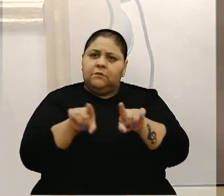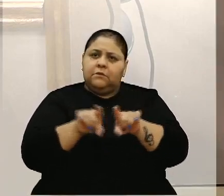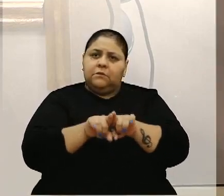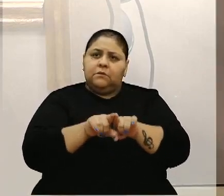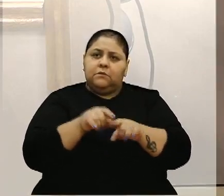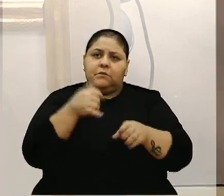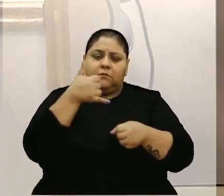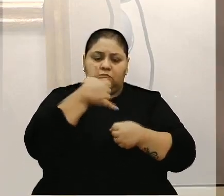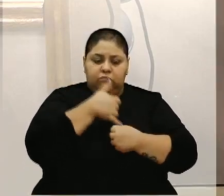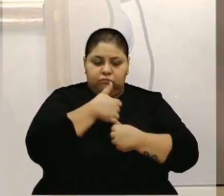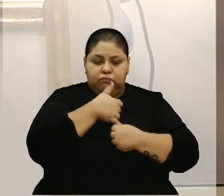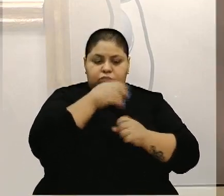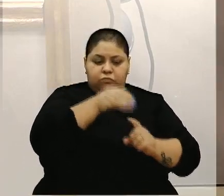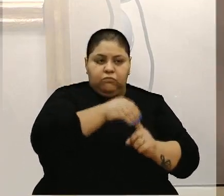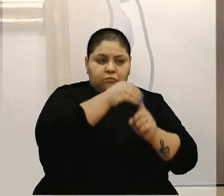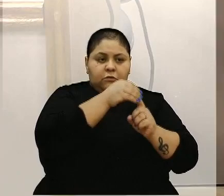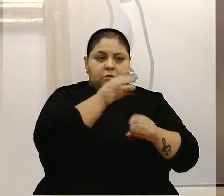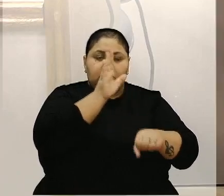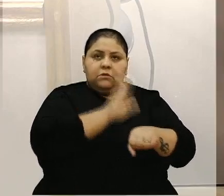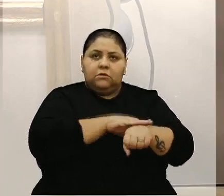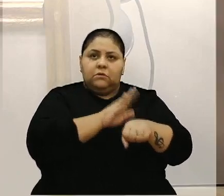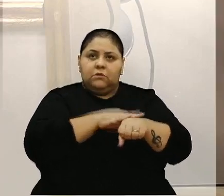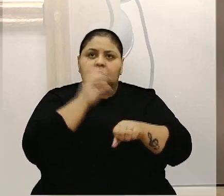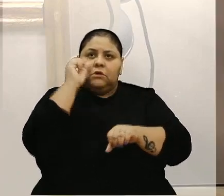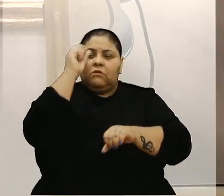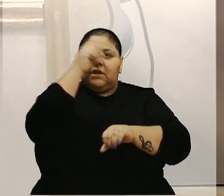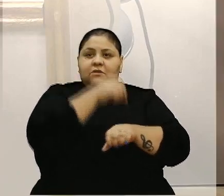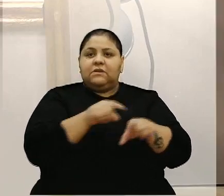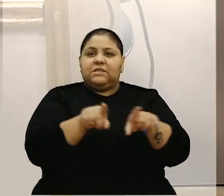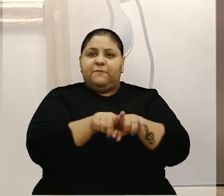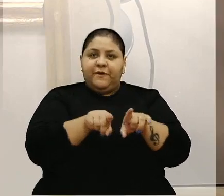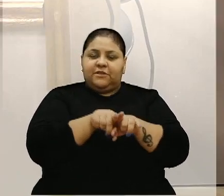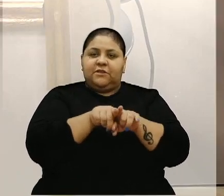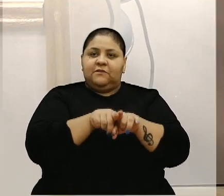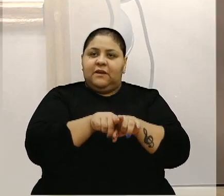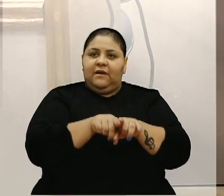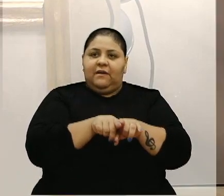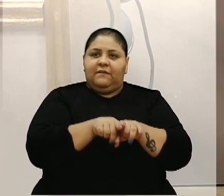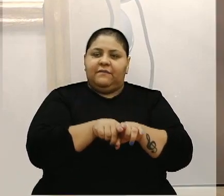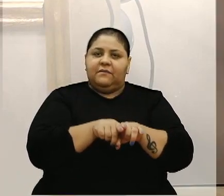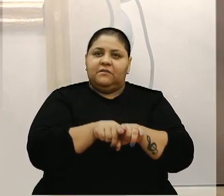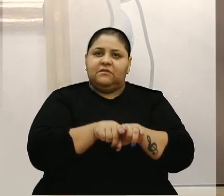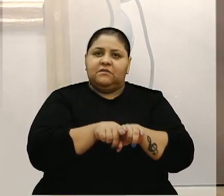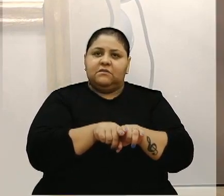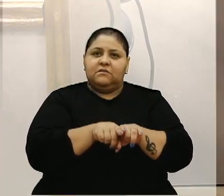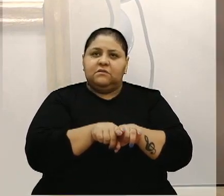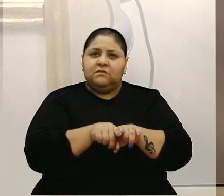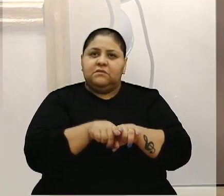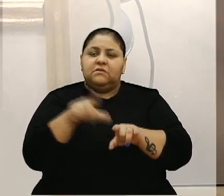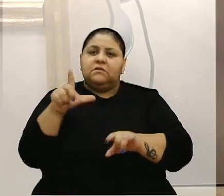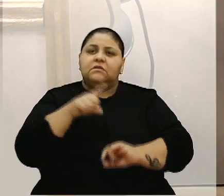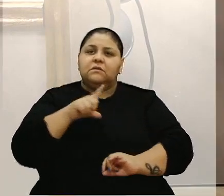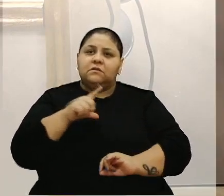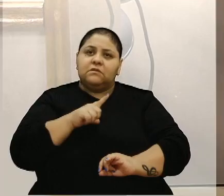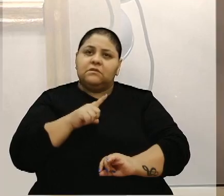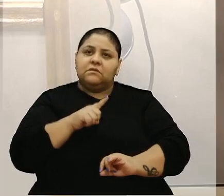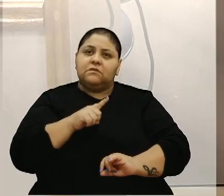gaúcho, especialmente nesse momento difícil que o Rio Grande passa, o senhor sempre teve